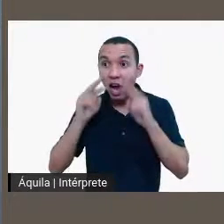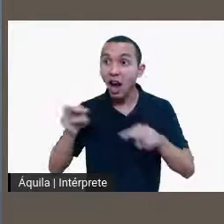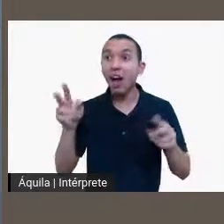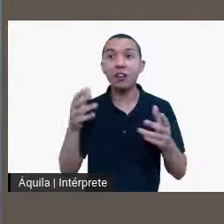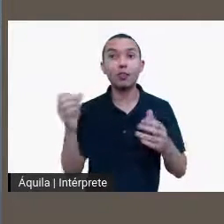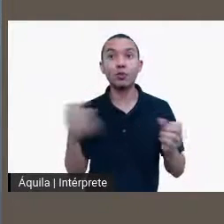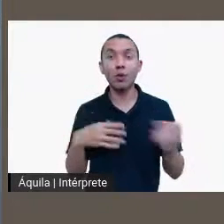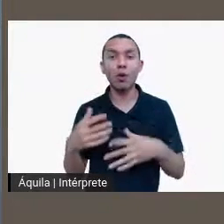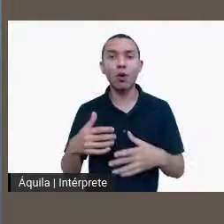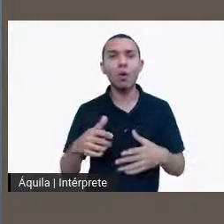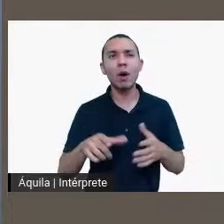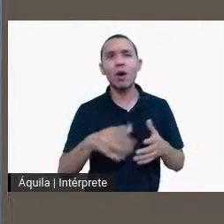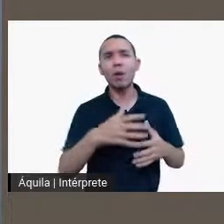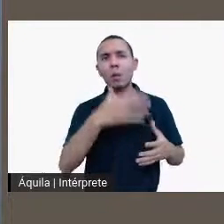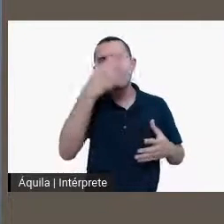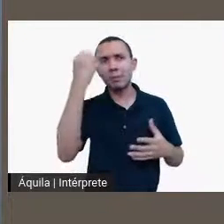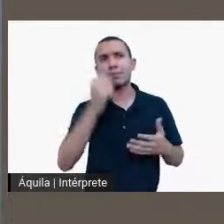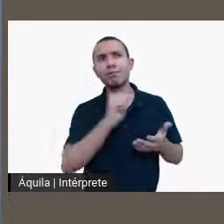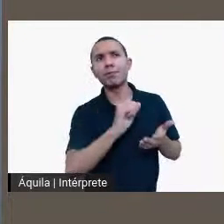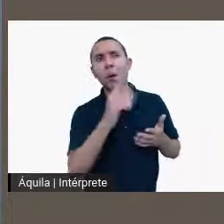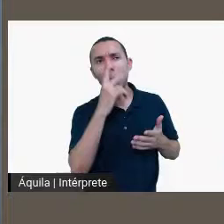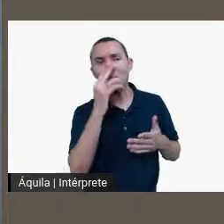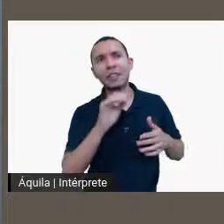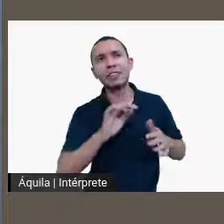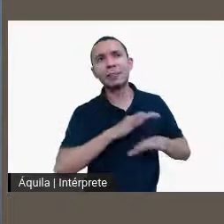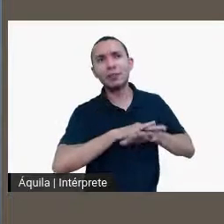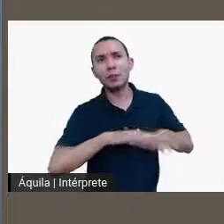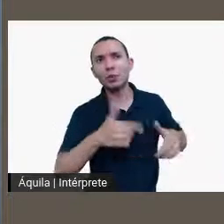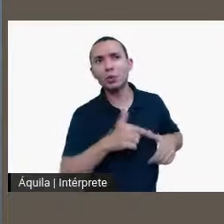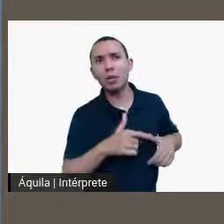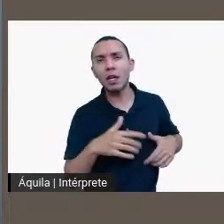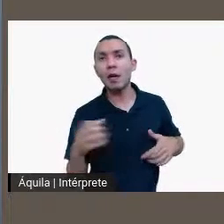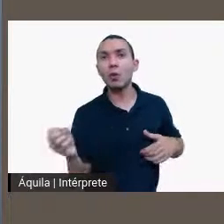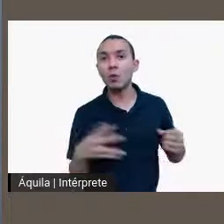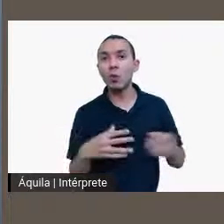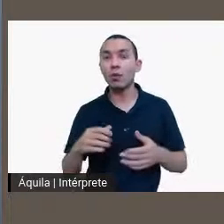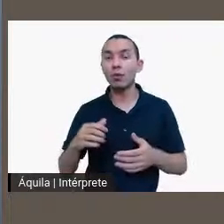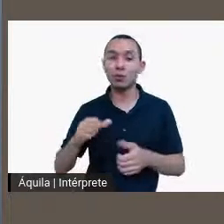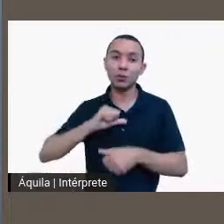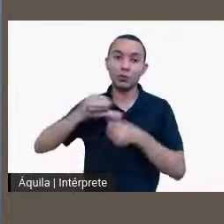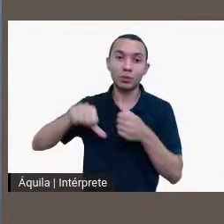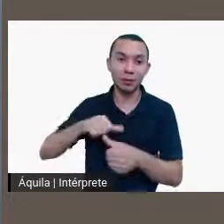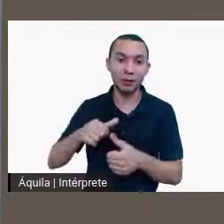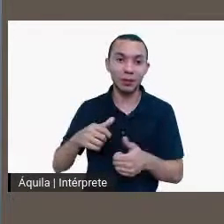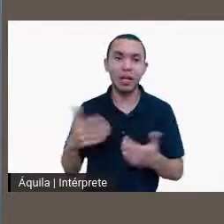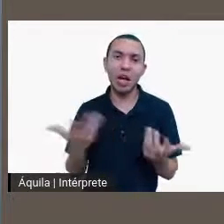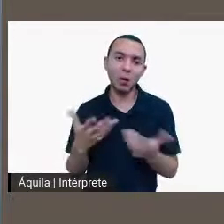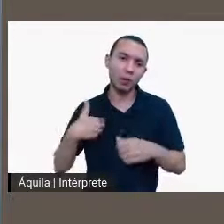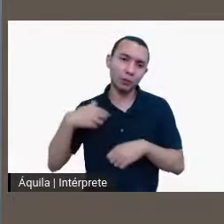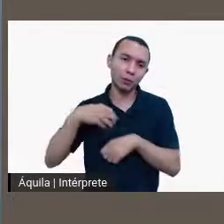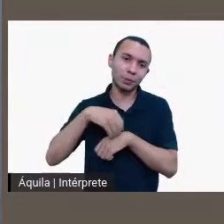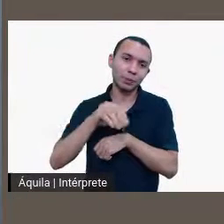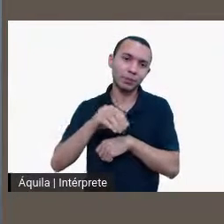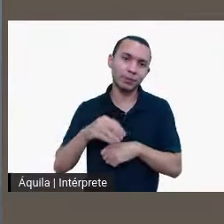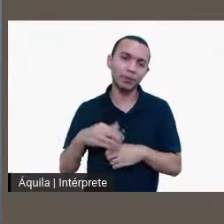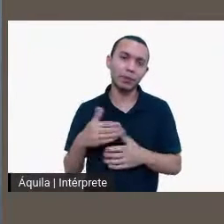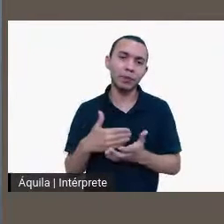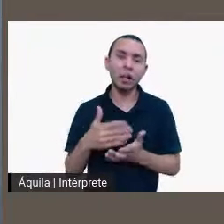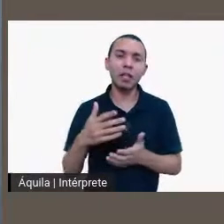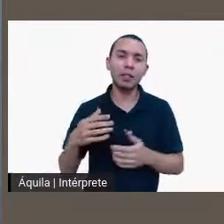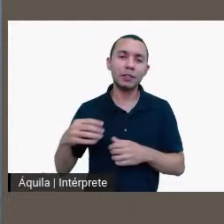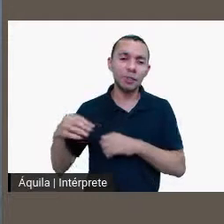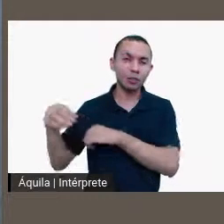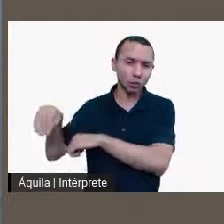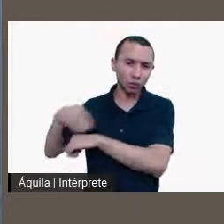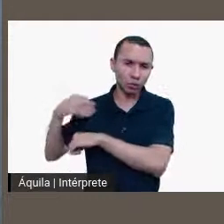apagado traga novas questões. E é isso que eu vou tentar sugerir. A partir dessas sugestões,